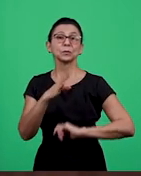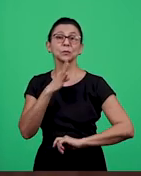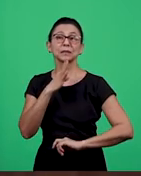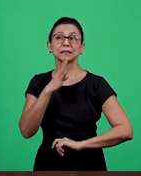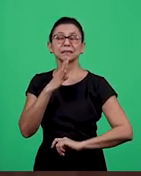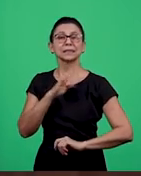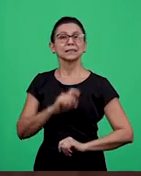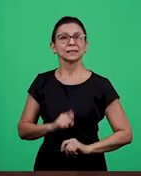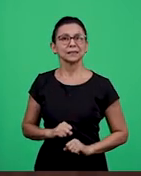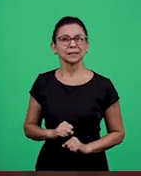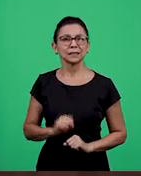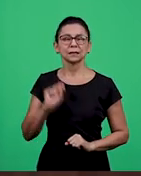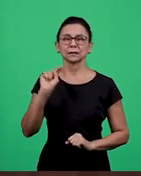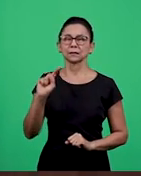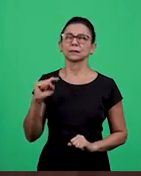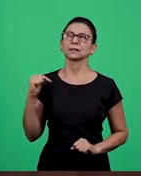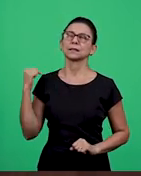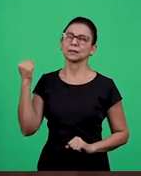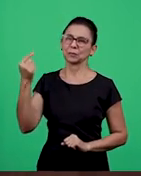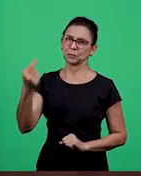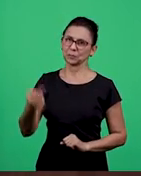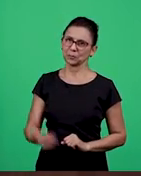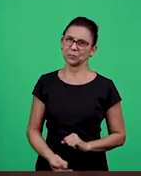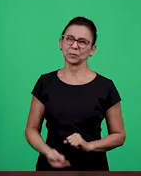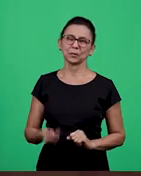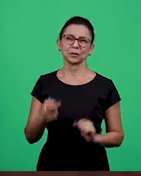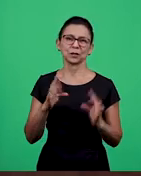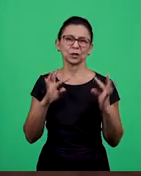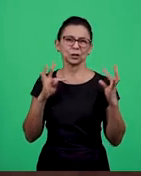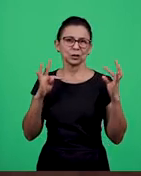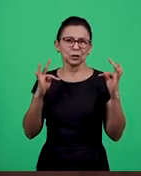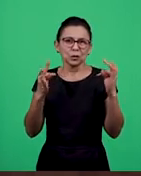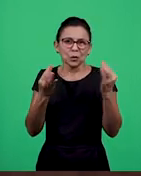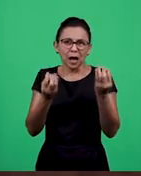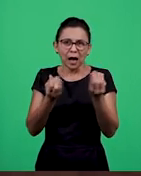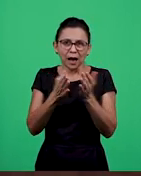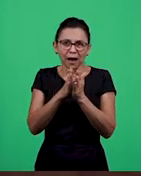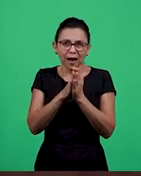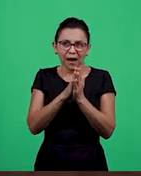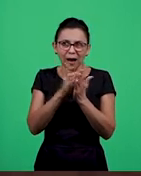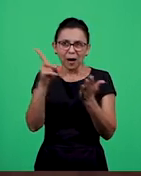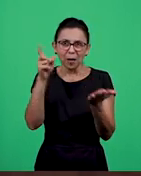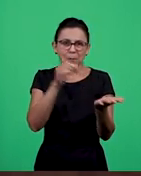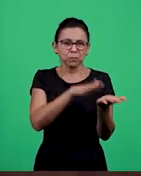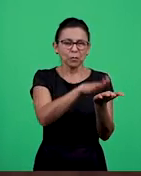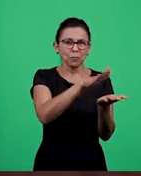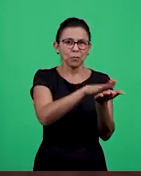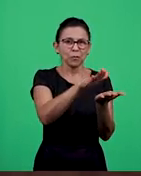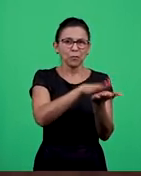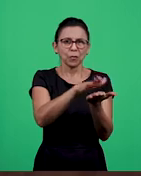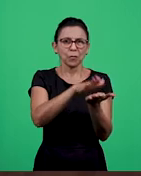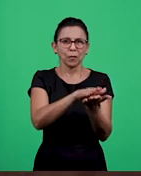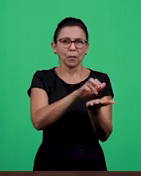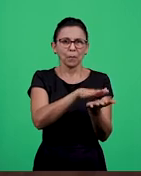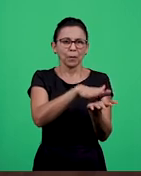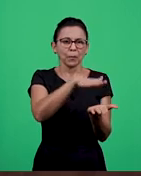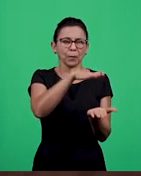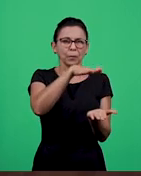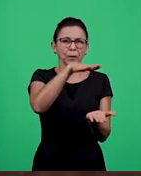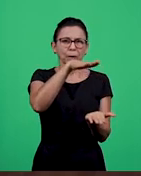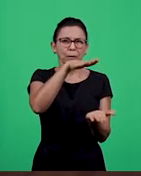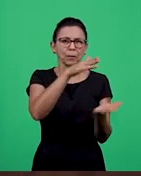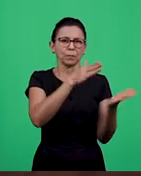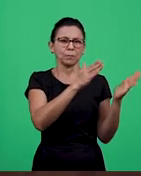lugar conhecia, né? E depois disso, as Bíblias foram distribuídas em todo o mundo,